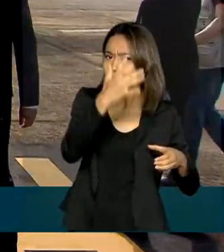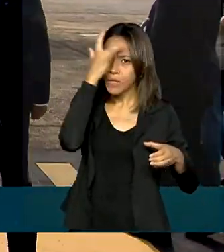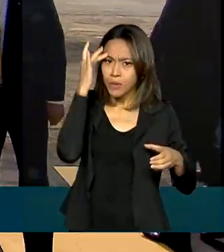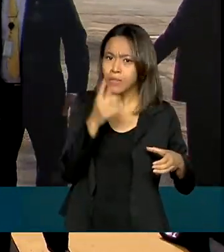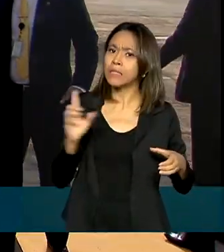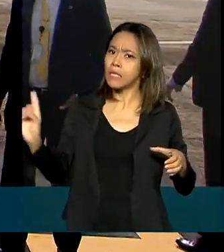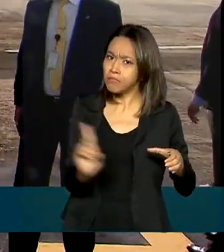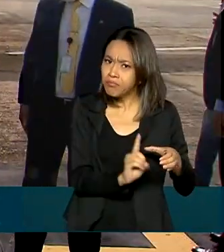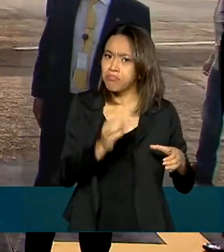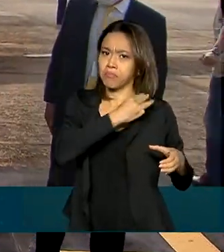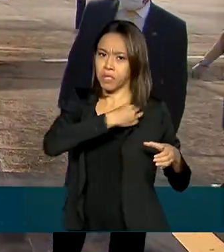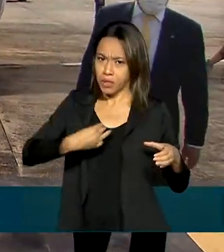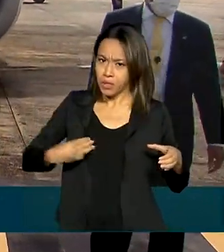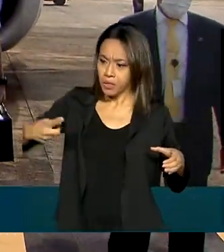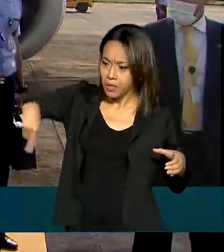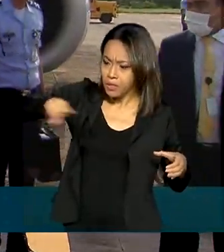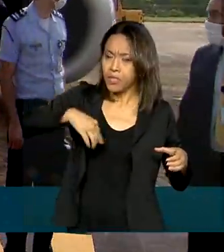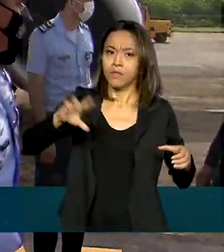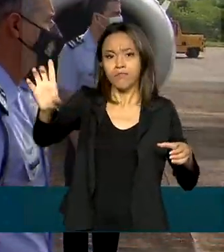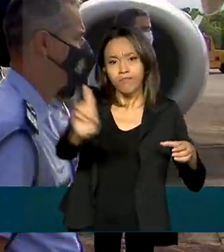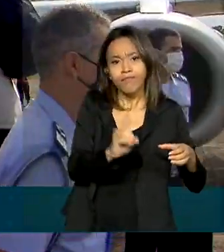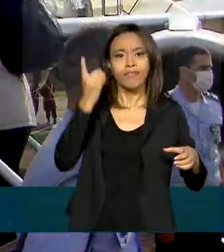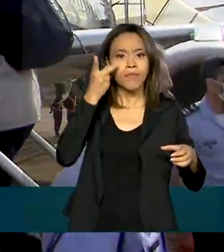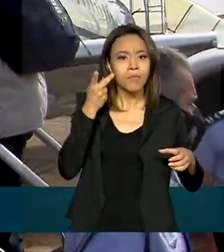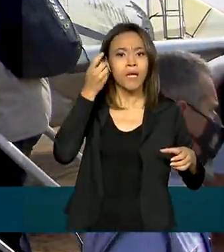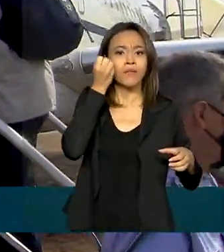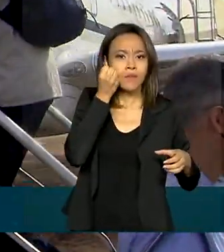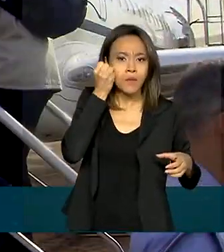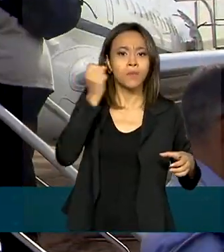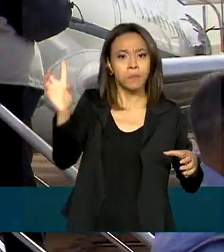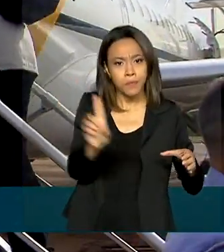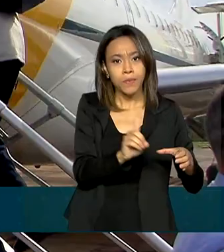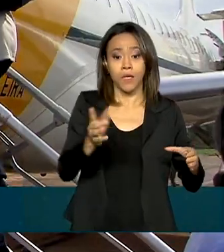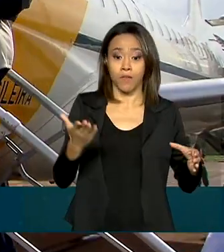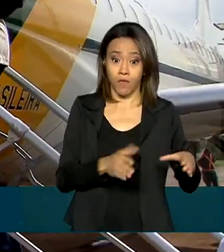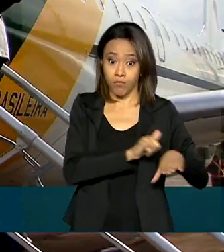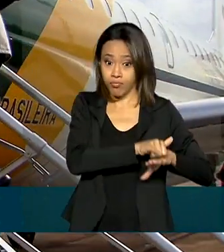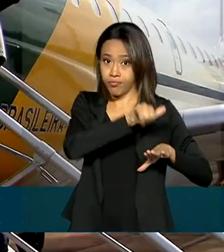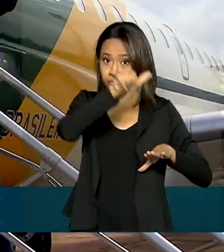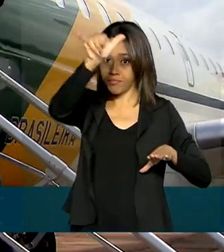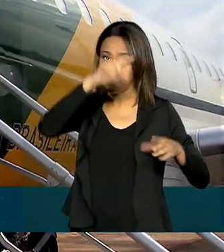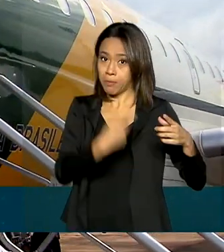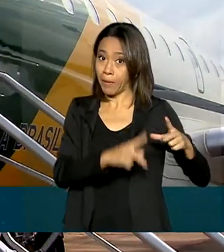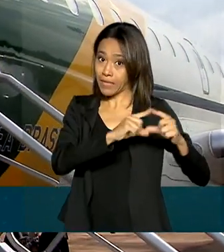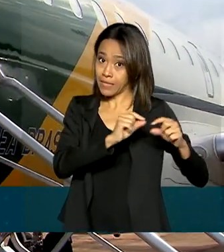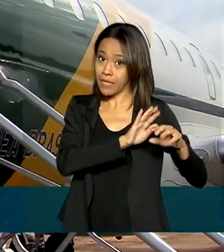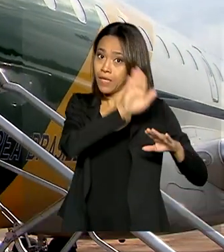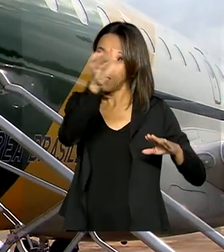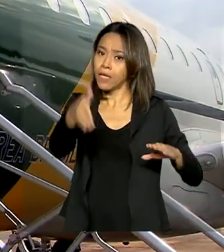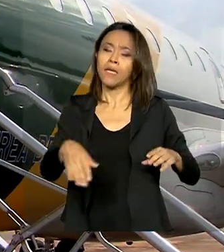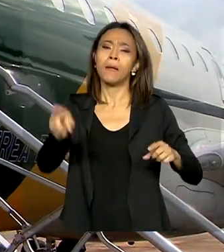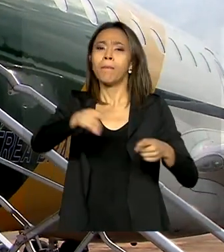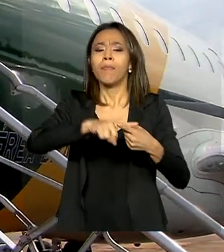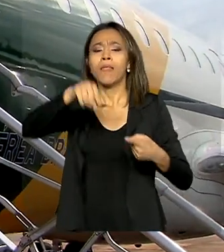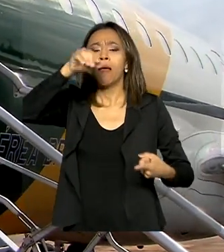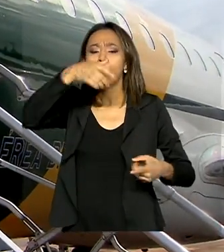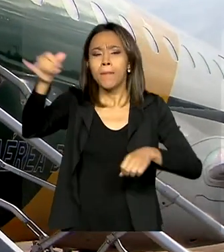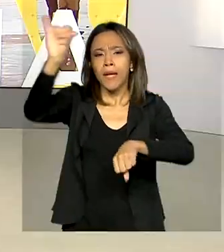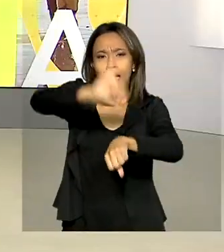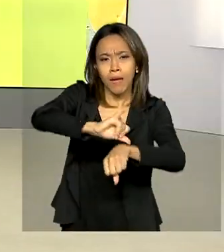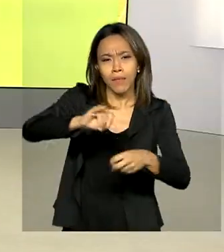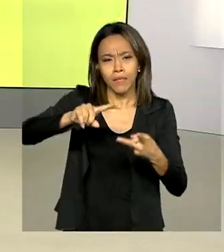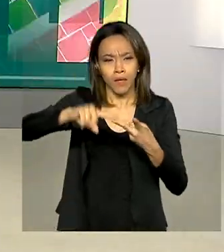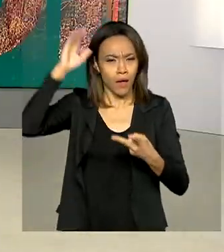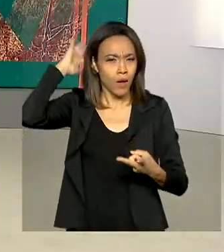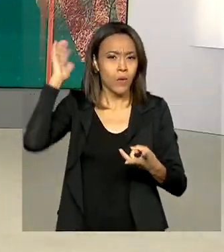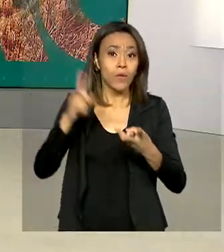parlamentares, embarcou hoje cedo na base aérea de Brasília. Serão visitadas as cidades de Manaus, São Gabriel da Cachoeira e